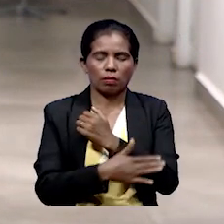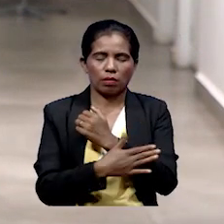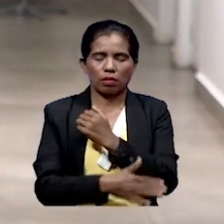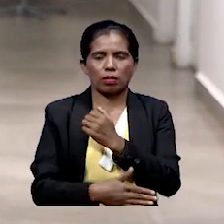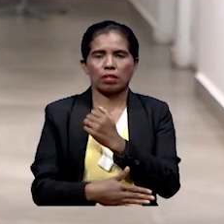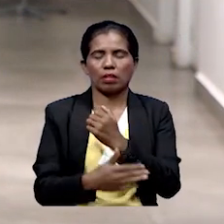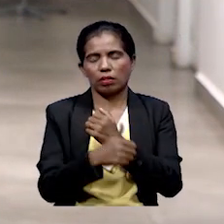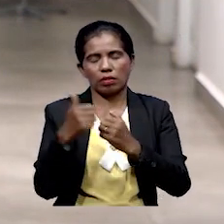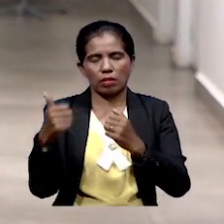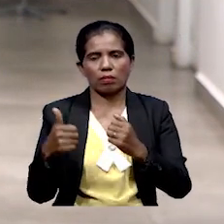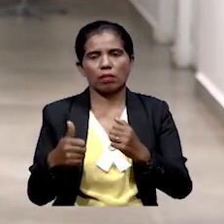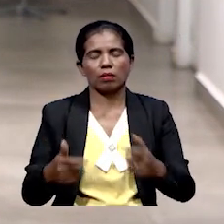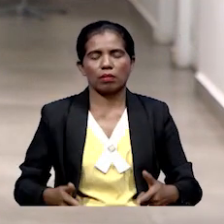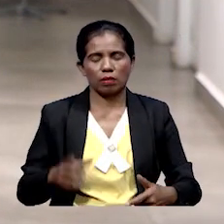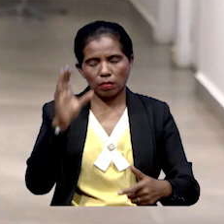imigração